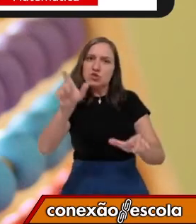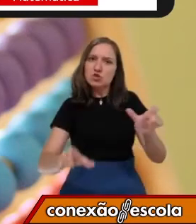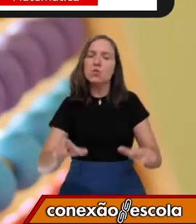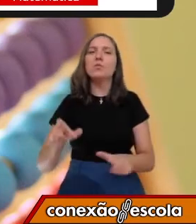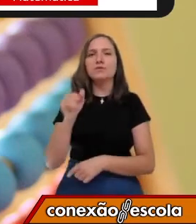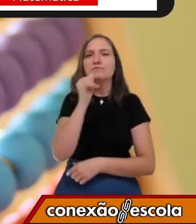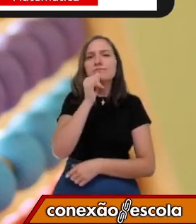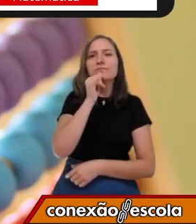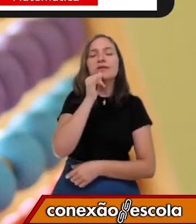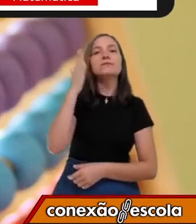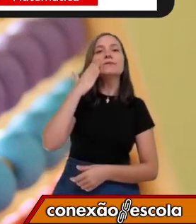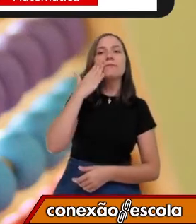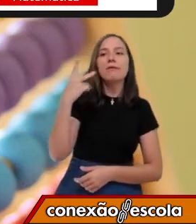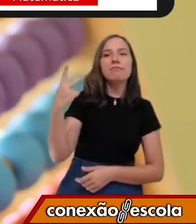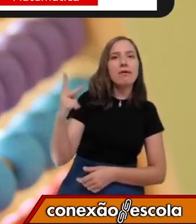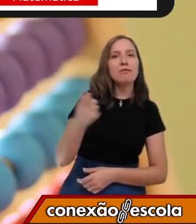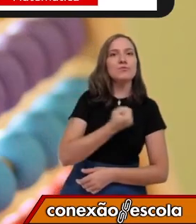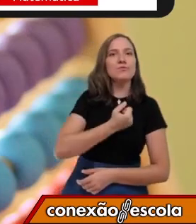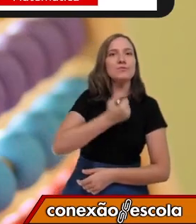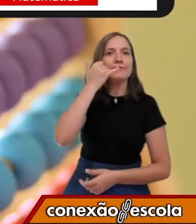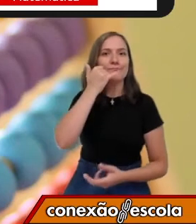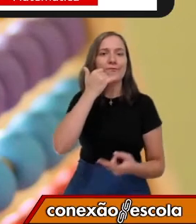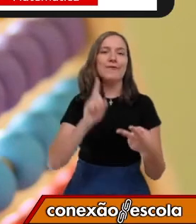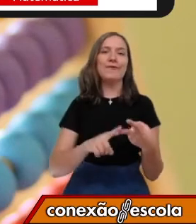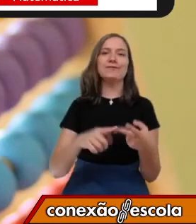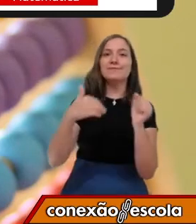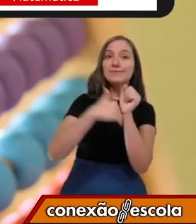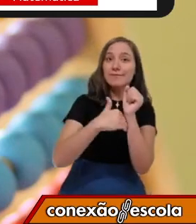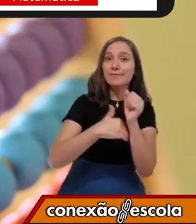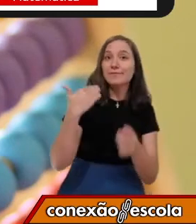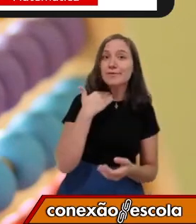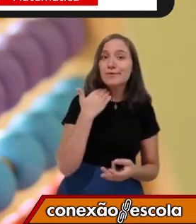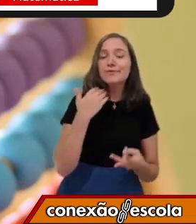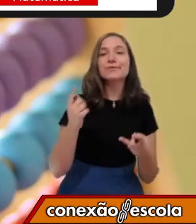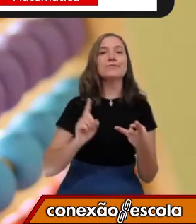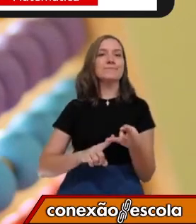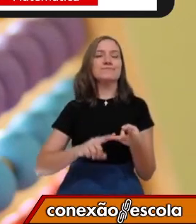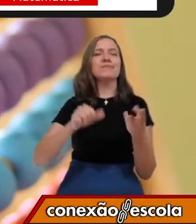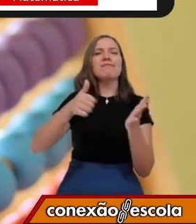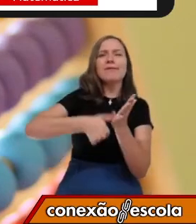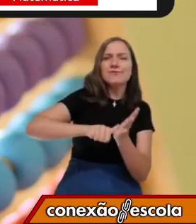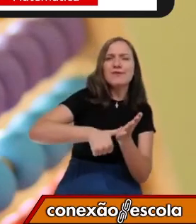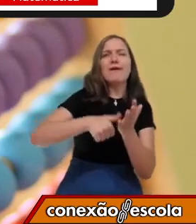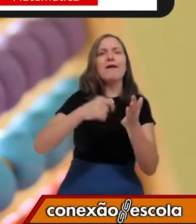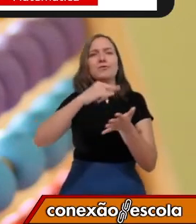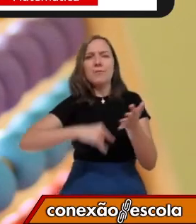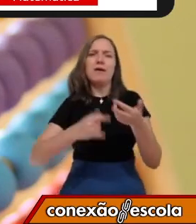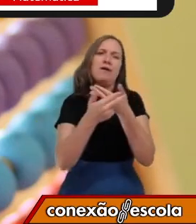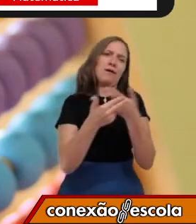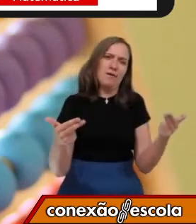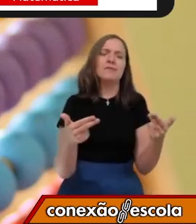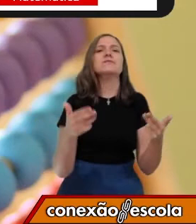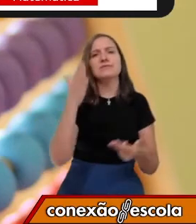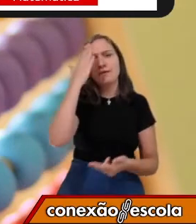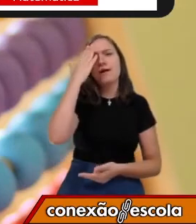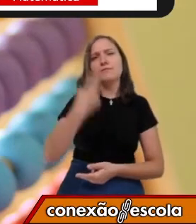números de telefone, senhas bancárias, registros de pessoas, que nós brasileiros utilizamos muito, que é o